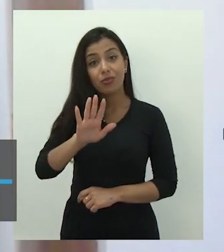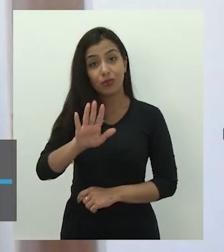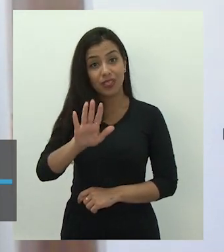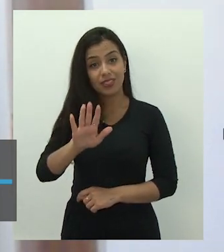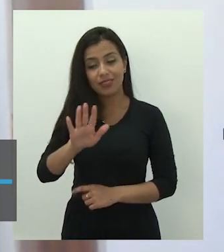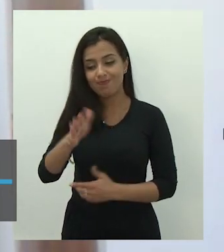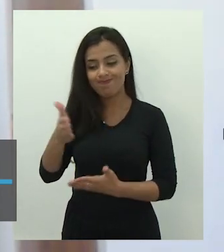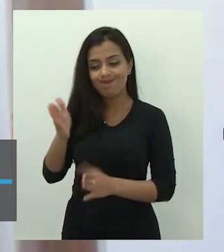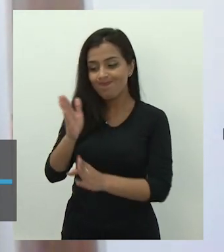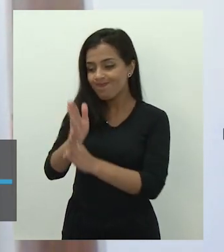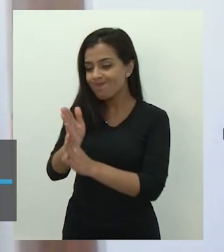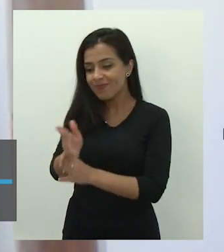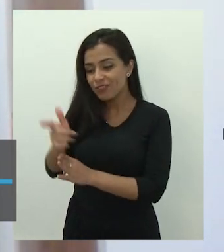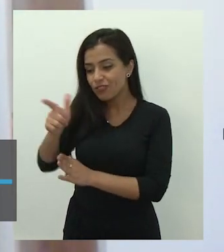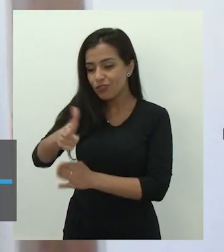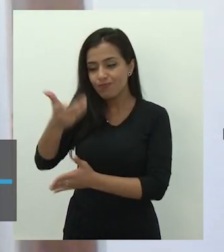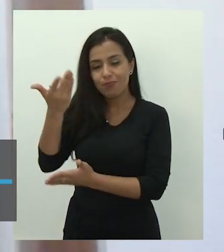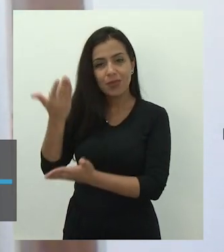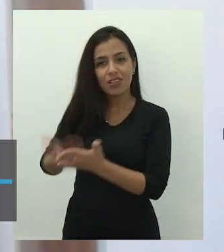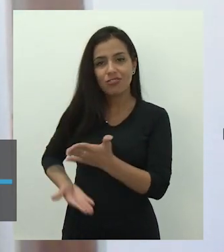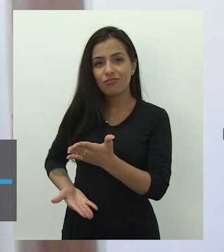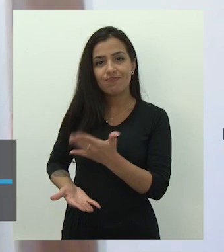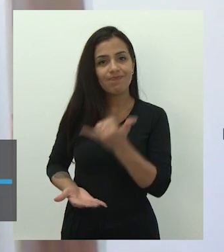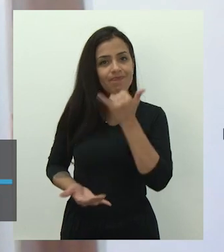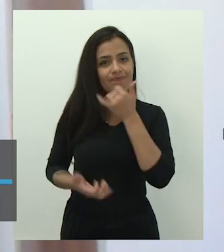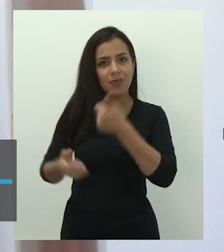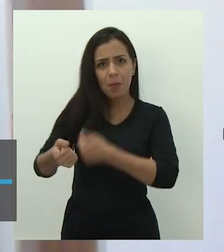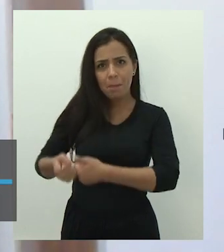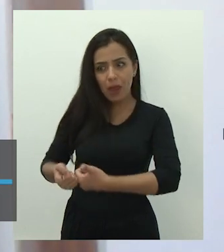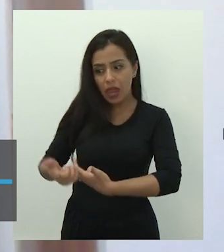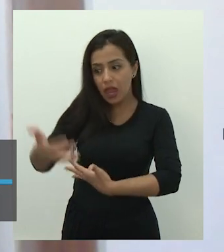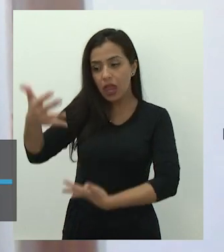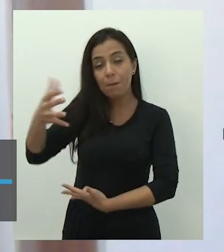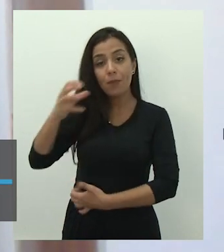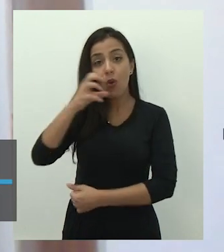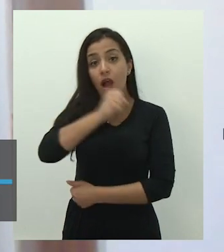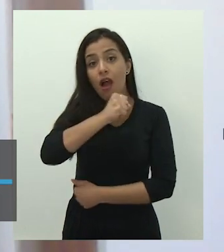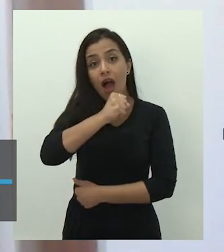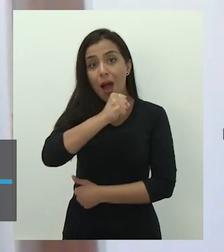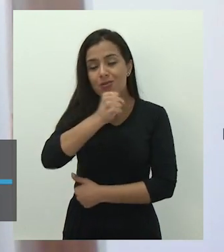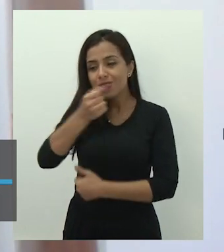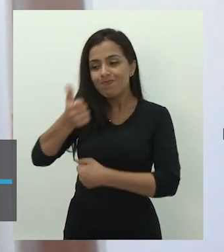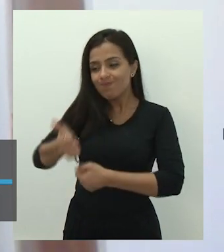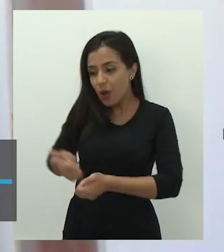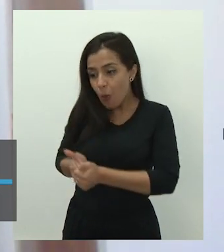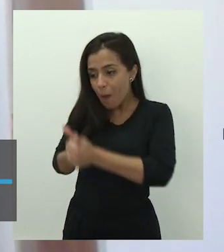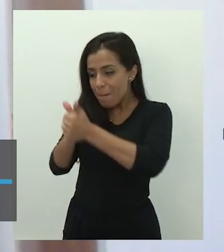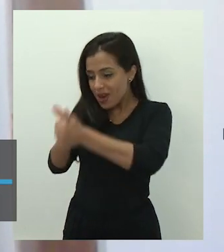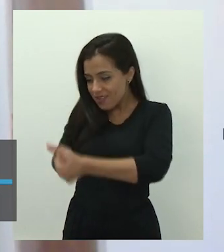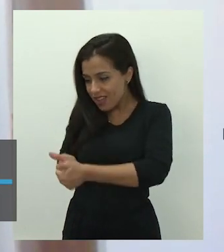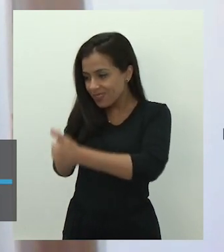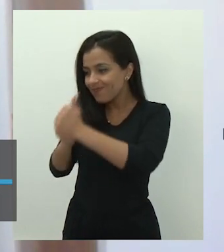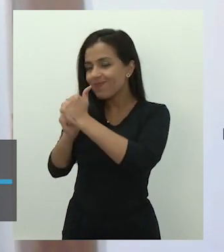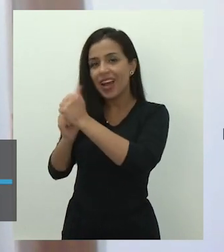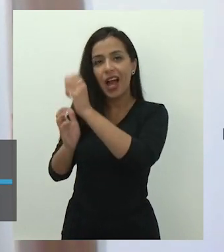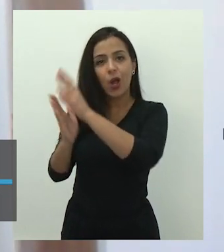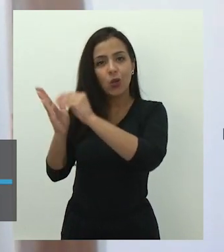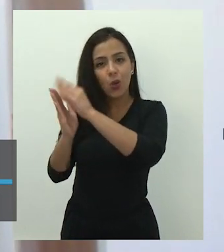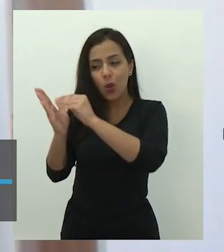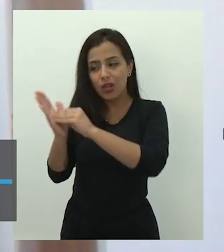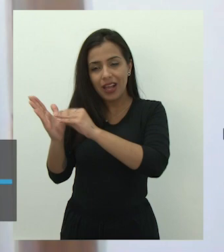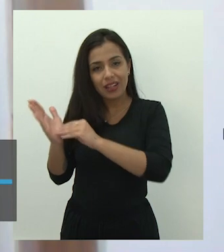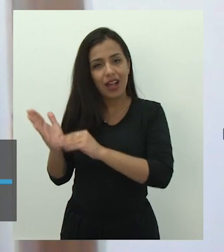novo. São muitas pessoas, vocês não têm noção, passa tudo muito rápido, a gente não consegue anotar todas